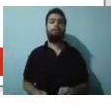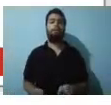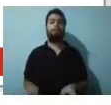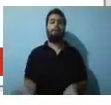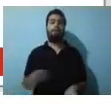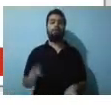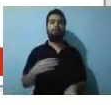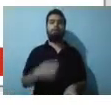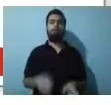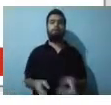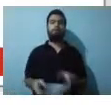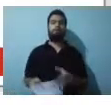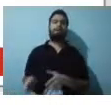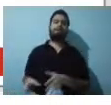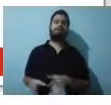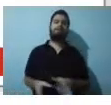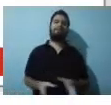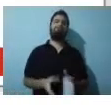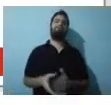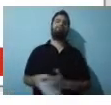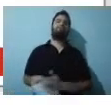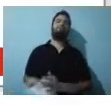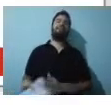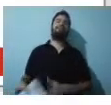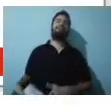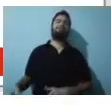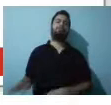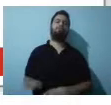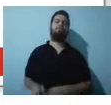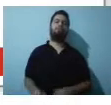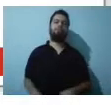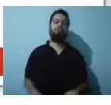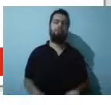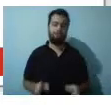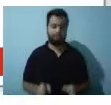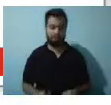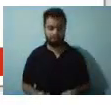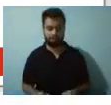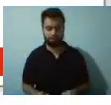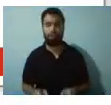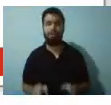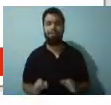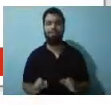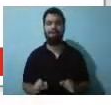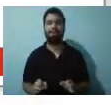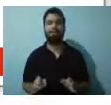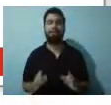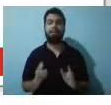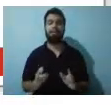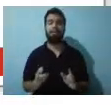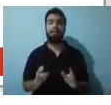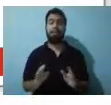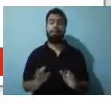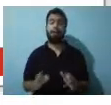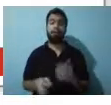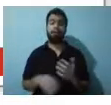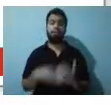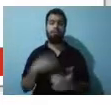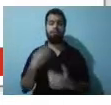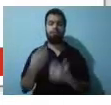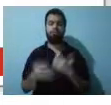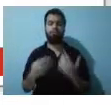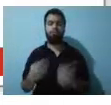Então, retomando um pouquinho que eu falei que a União Soviética, a disputa entre a União Soviética e Estados Unidos dá uma aliviada, né?